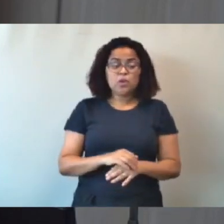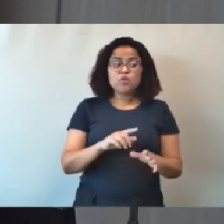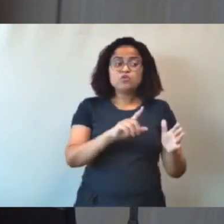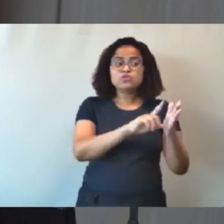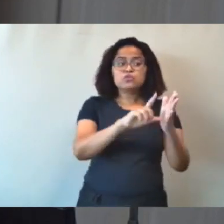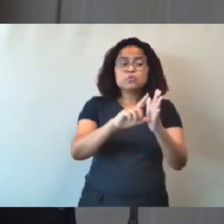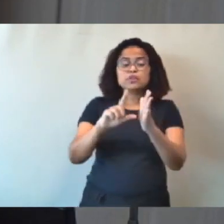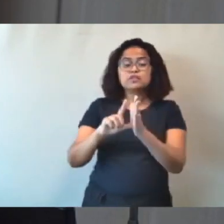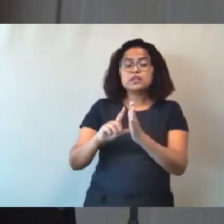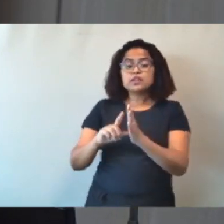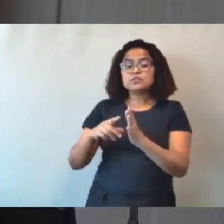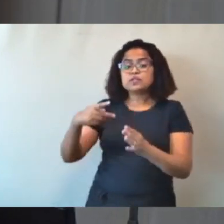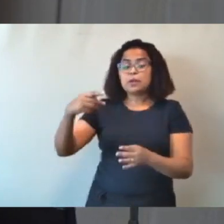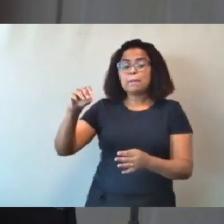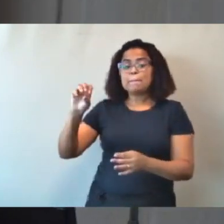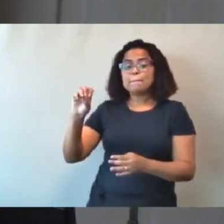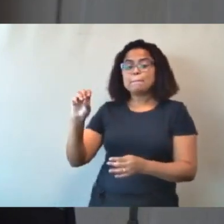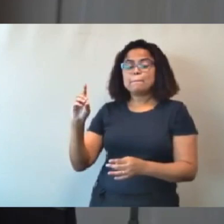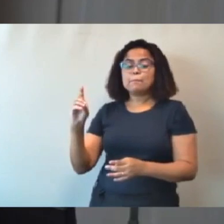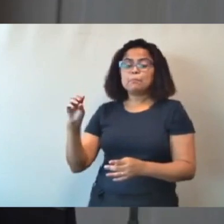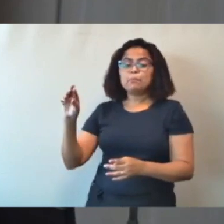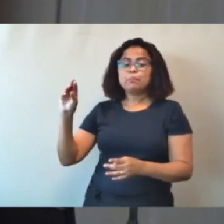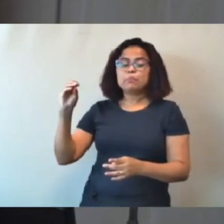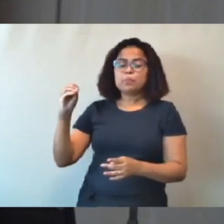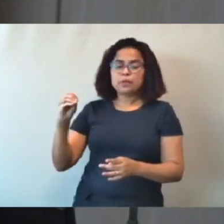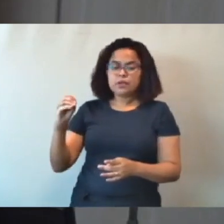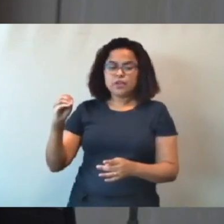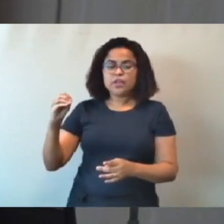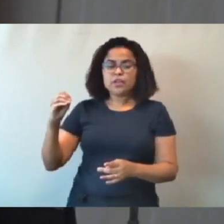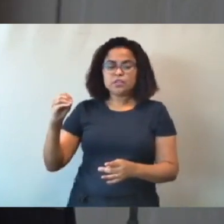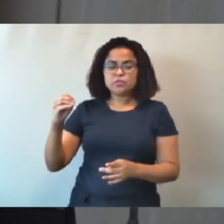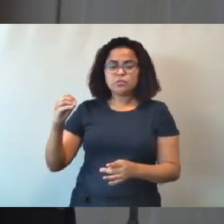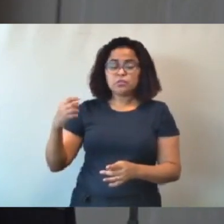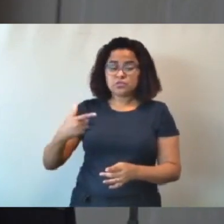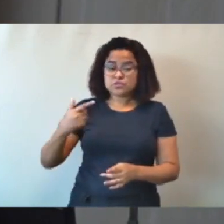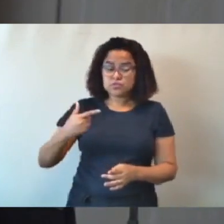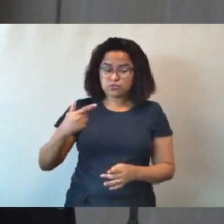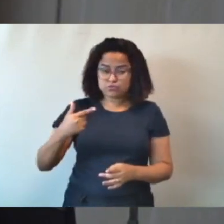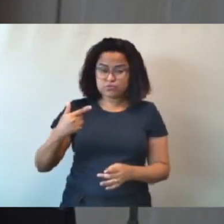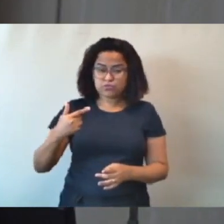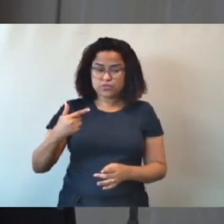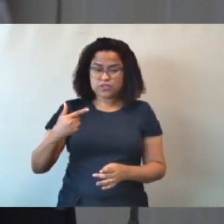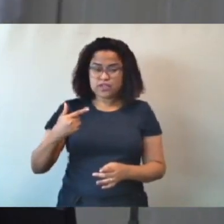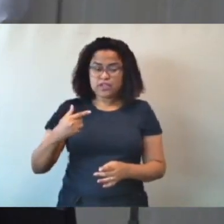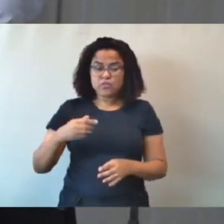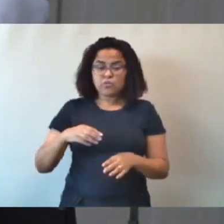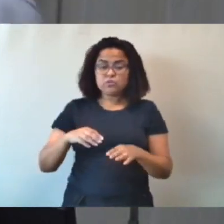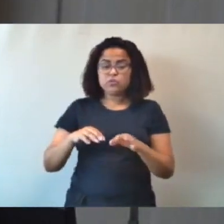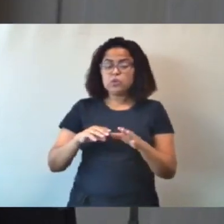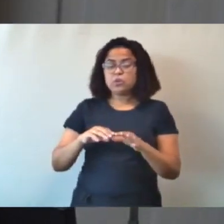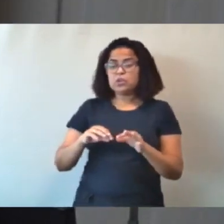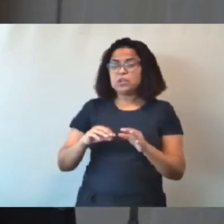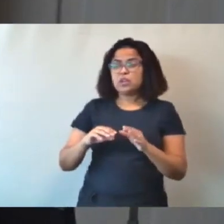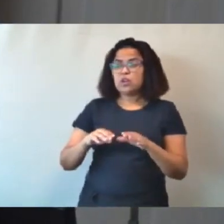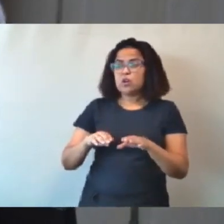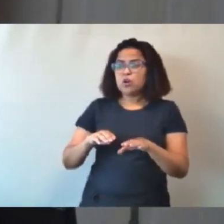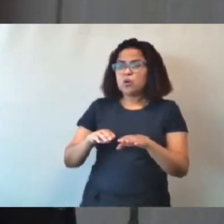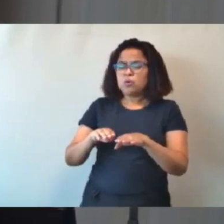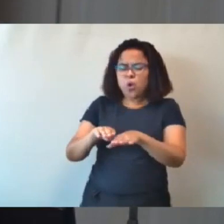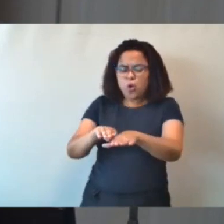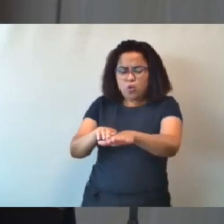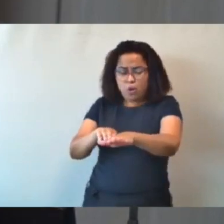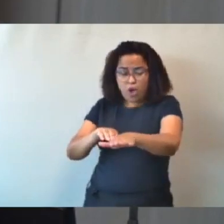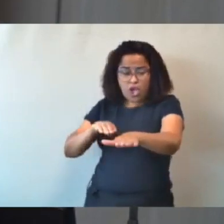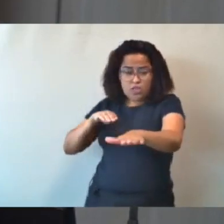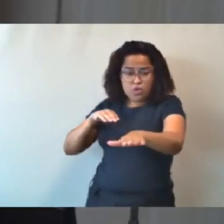porque quando foi instalado o corredor MOVE, e isso não foi devidamente pensado com relação aos estacionamentos, todo aquele ecossistema que tinha ali